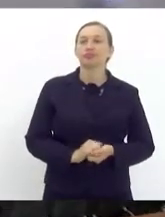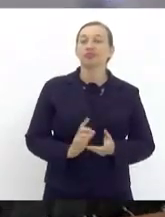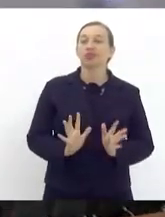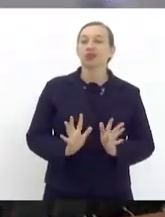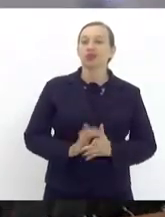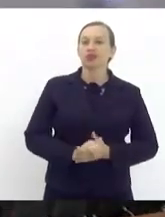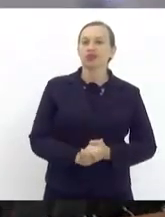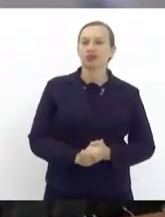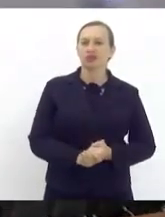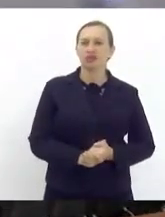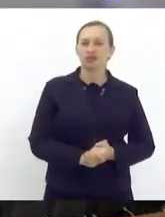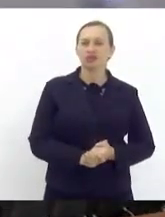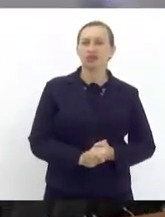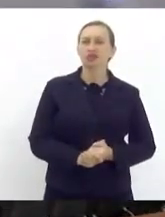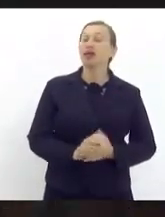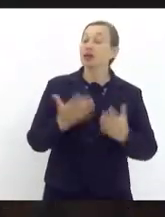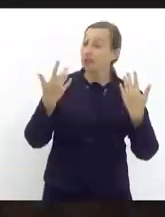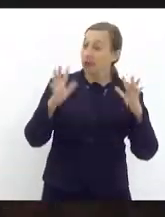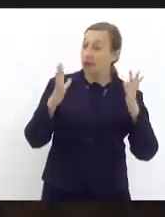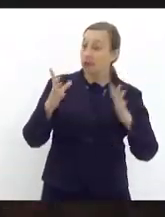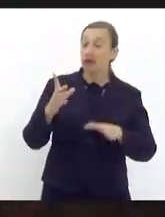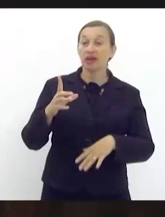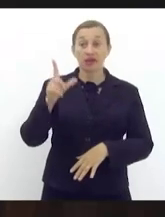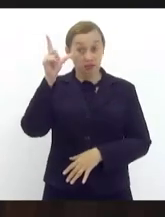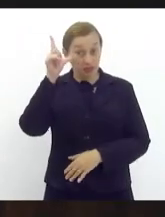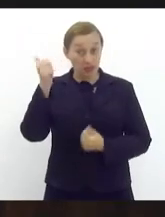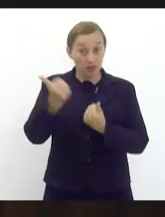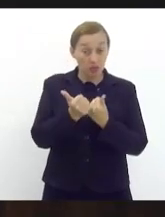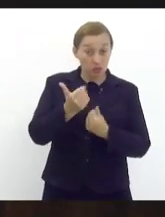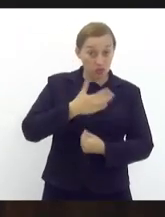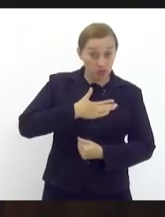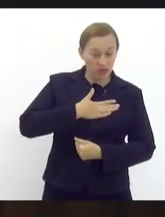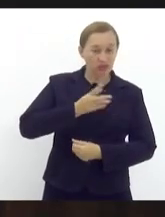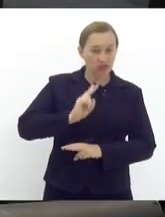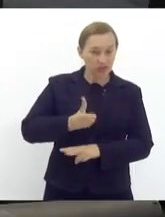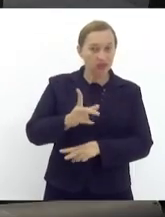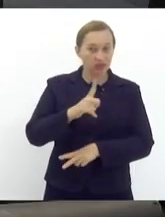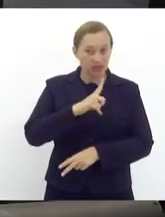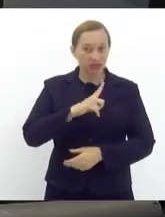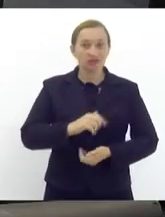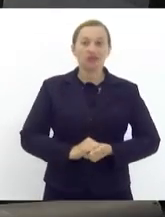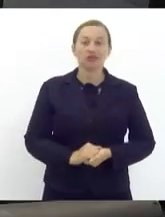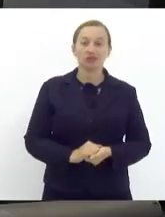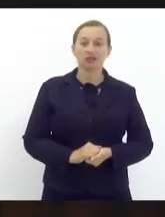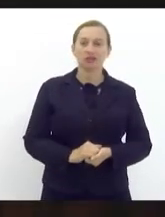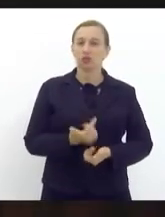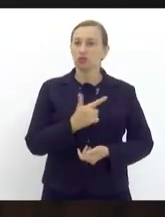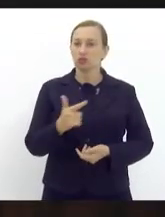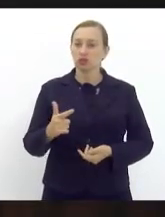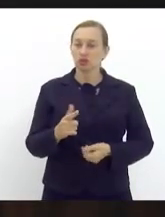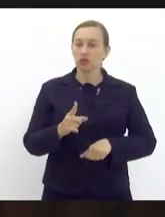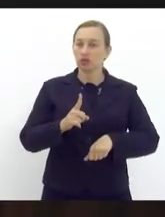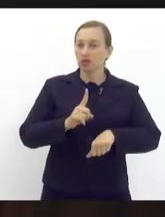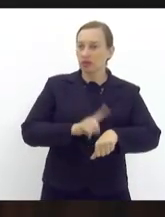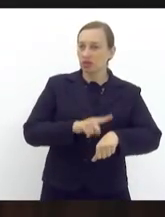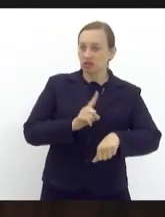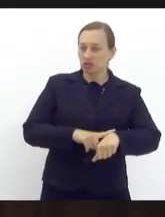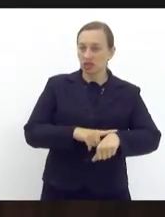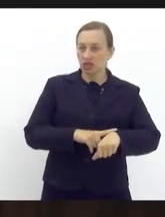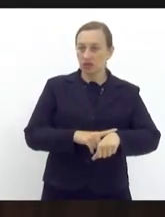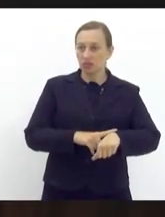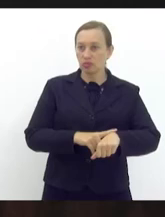Esgotado. Parabéns, Lucinha, sabe que tem o meu apoio, sempre teve. Não havendo mais o tempo